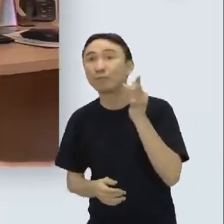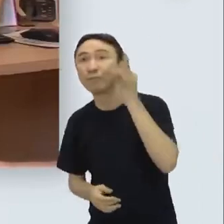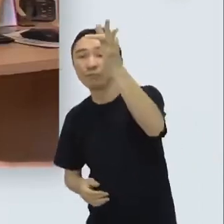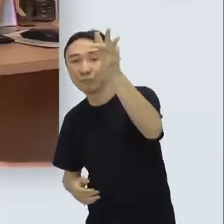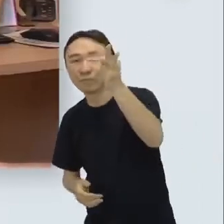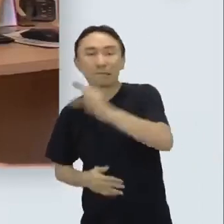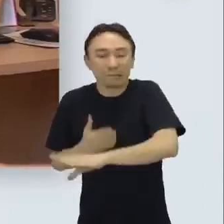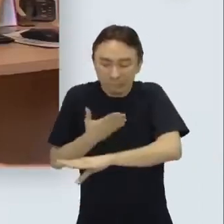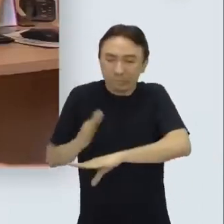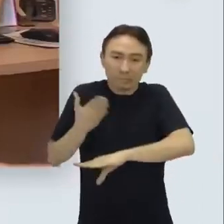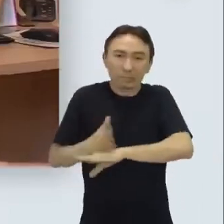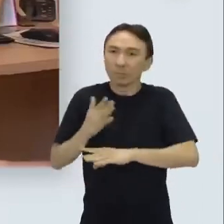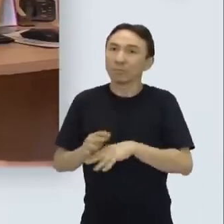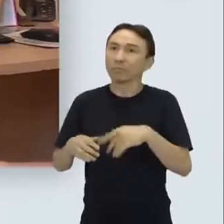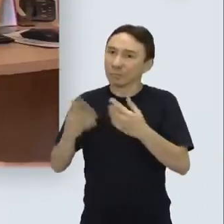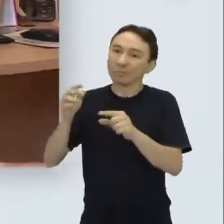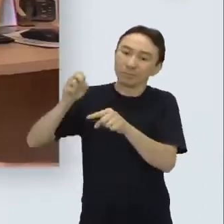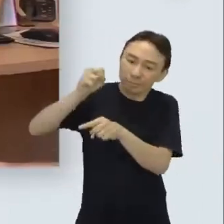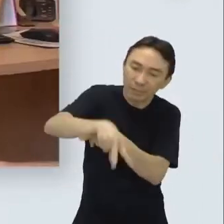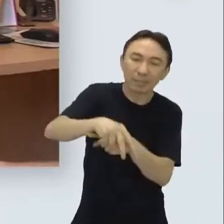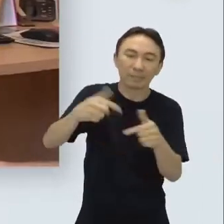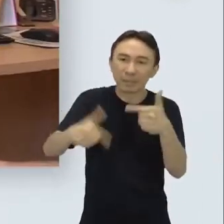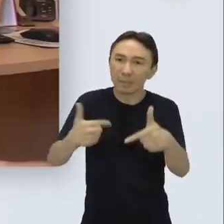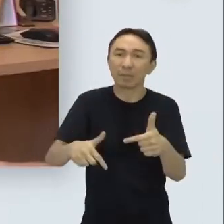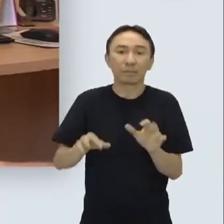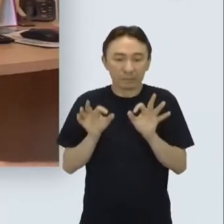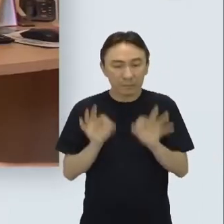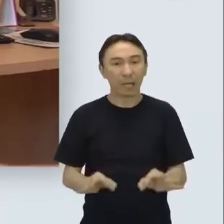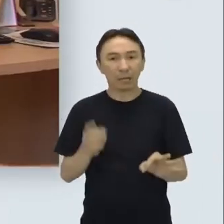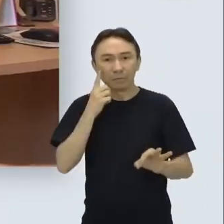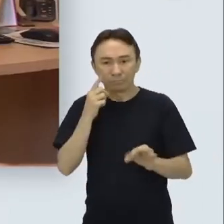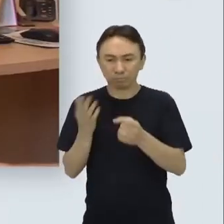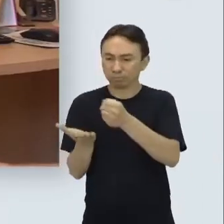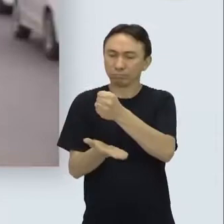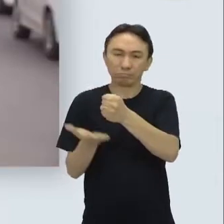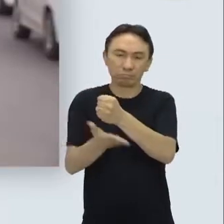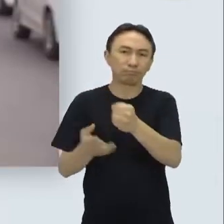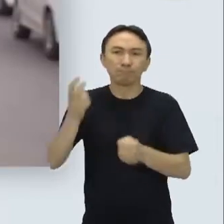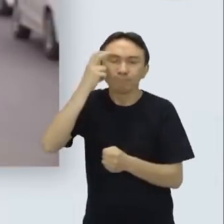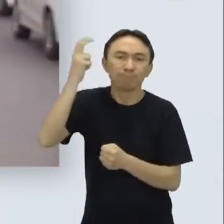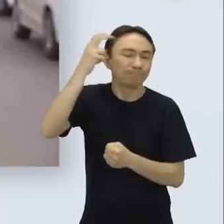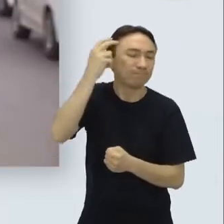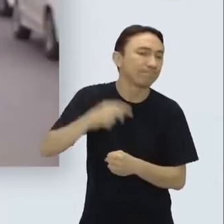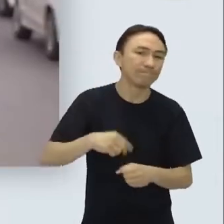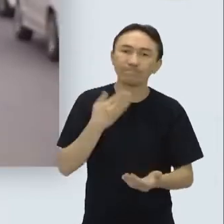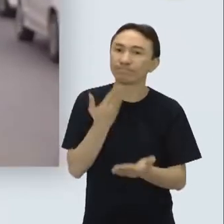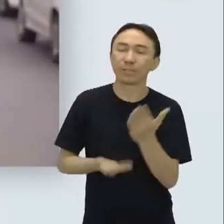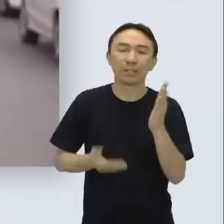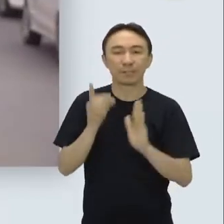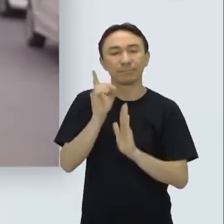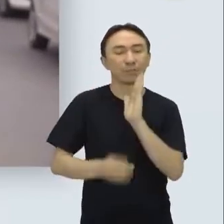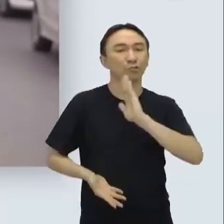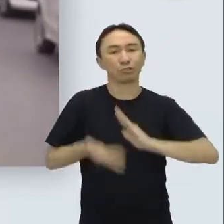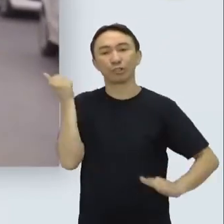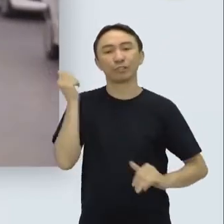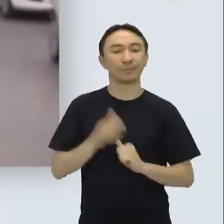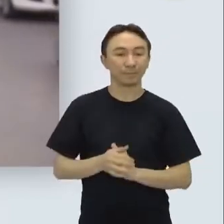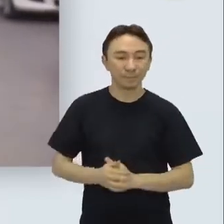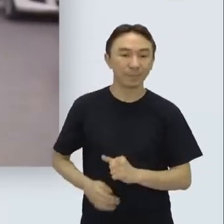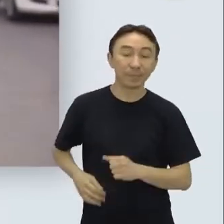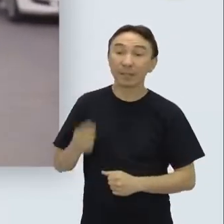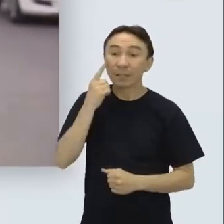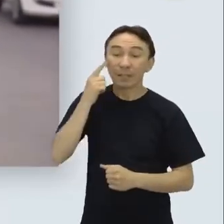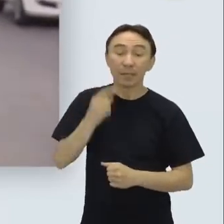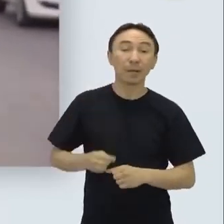uma inserção no mercado de trabalho com formação básica e com formação profissional. Segundo o Ministério Público do Trabalho, os casos